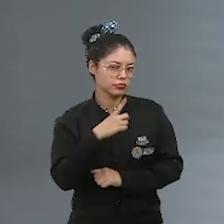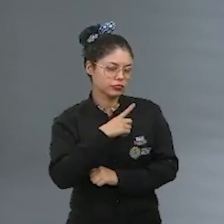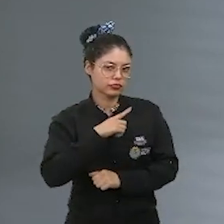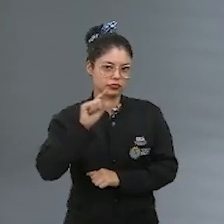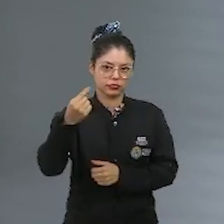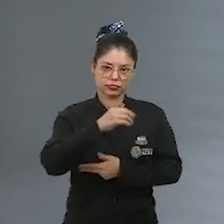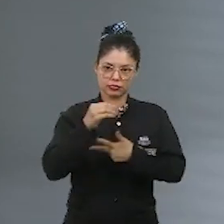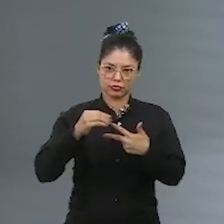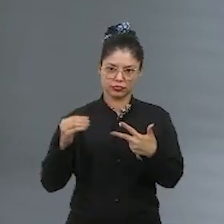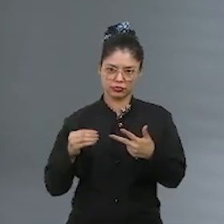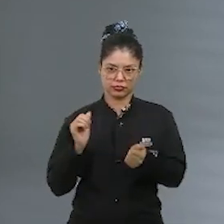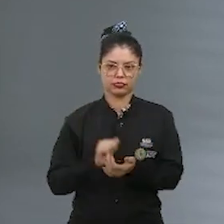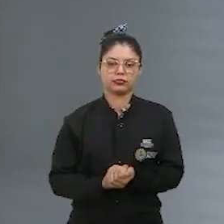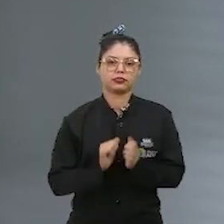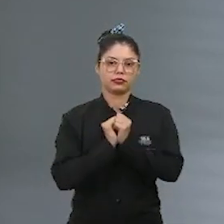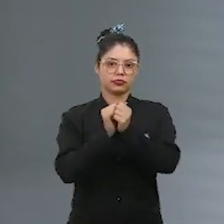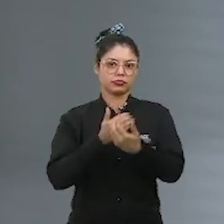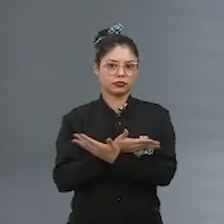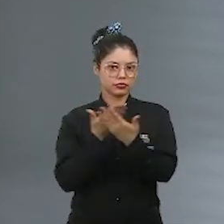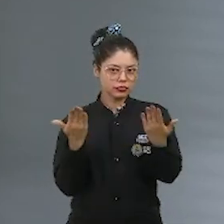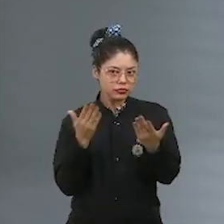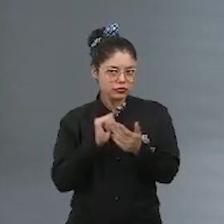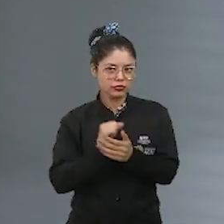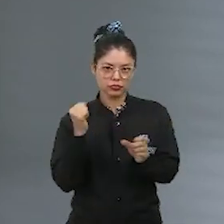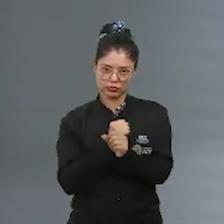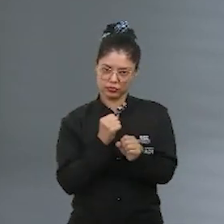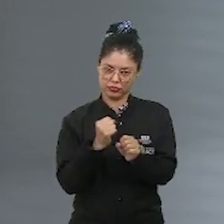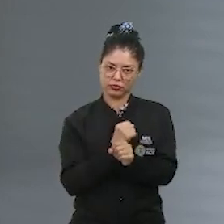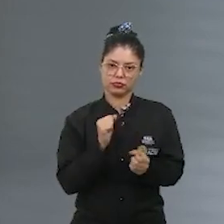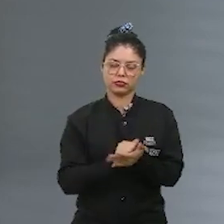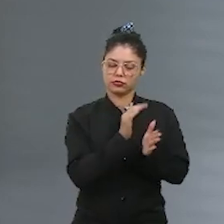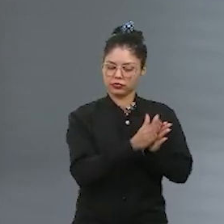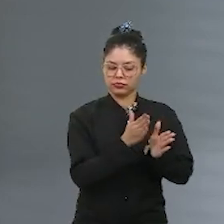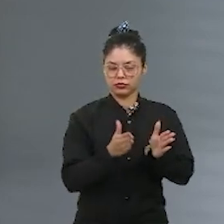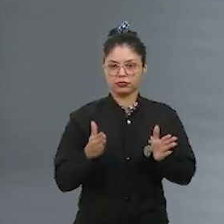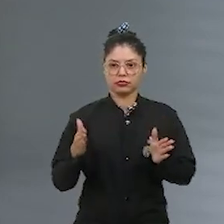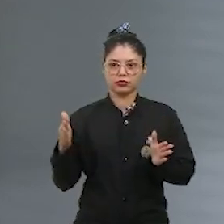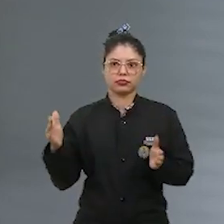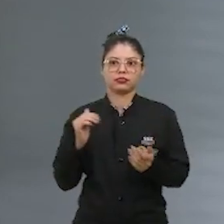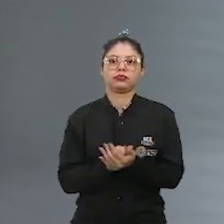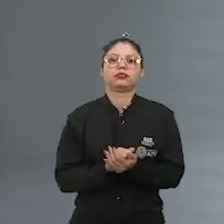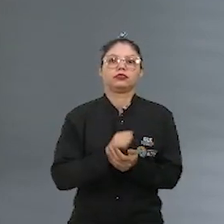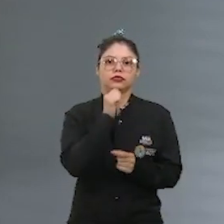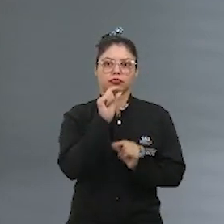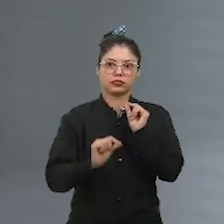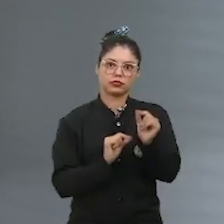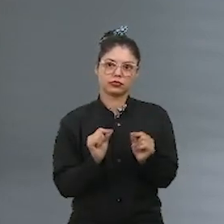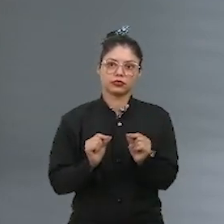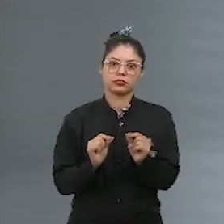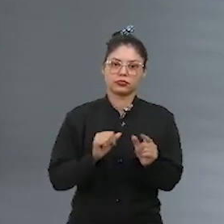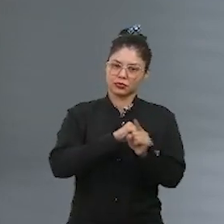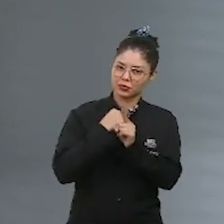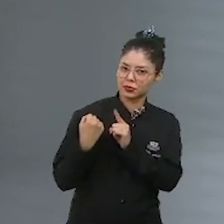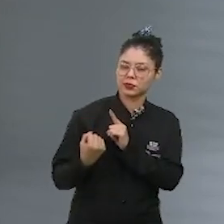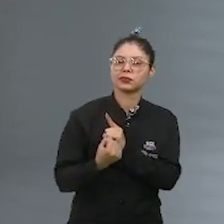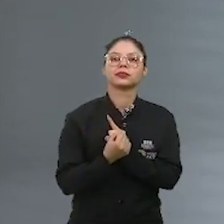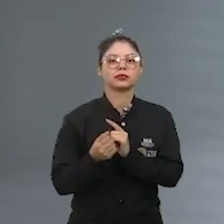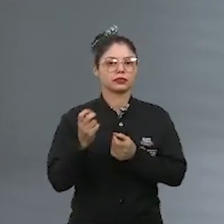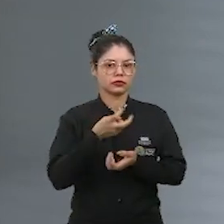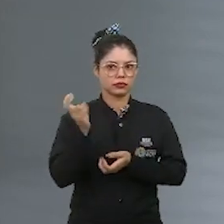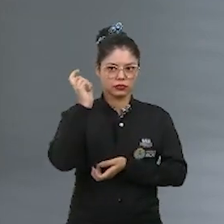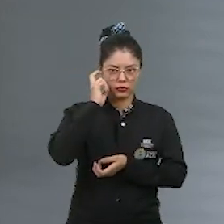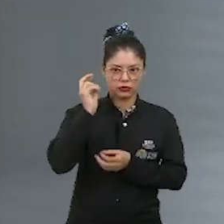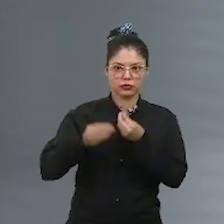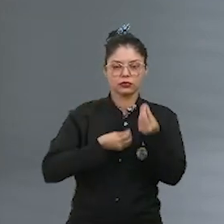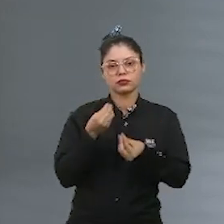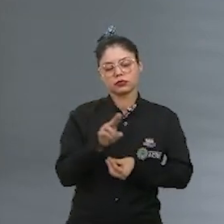lá no Enem. Estamos com vocês construindo o seu repertório, né? Seu repertório sociocultural, ou como